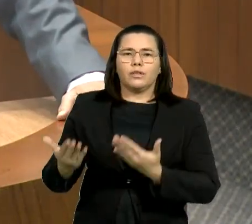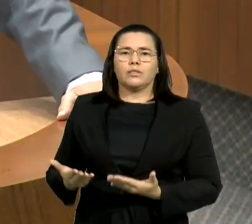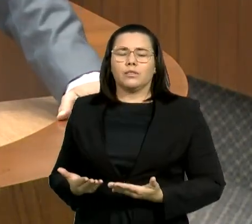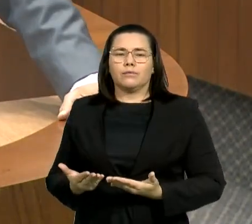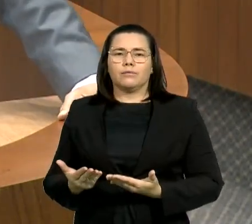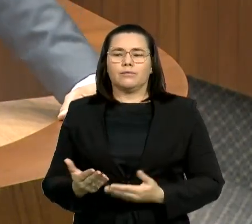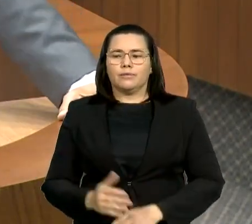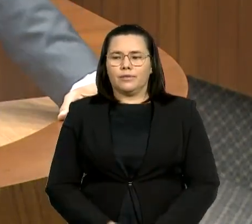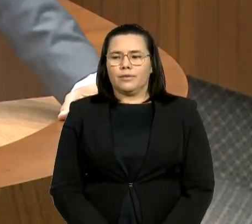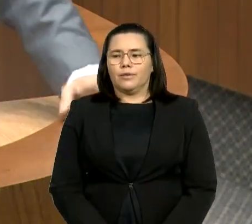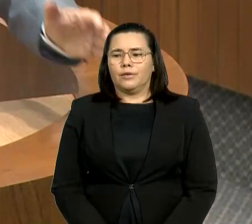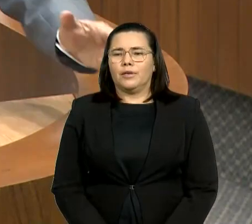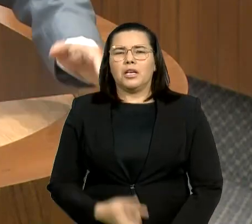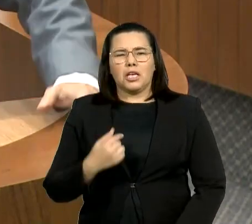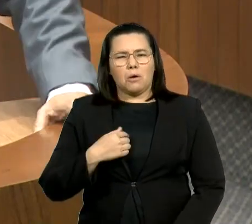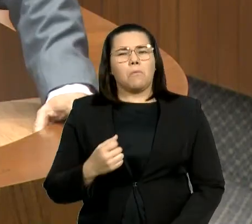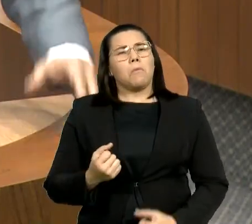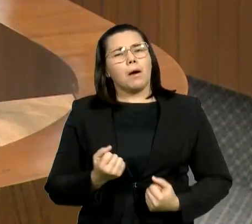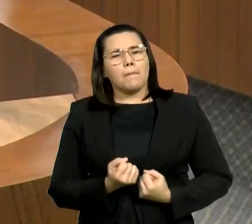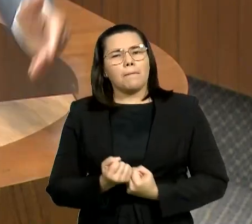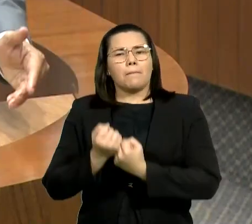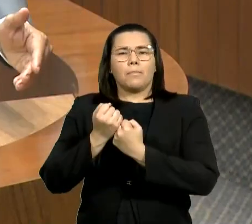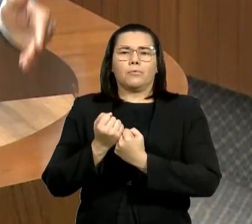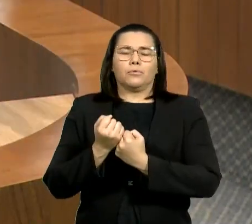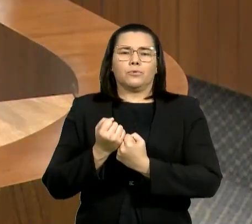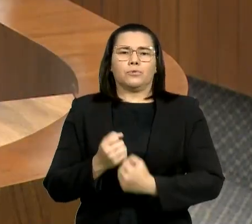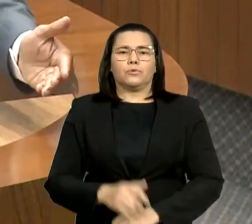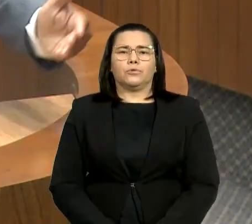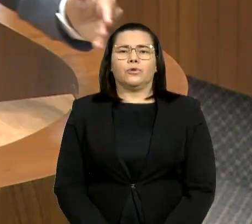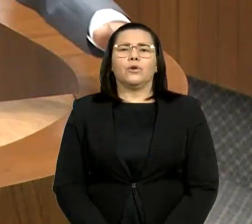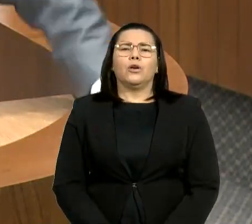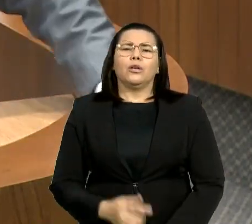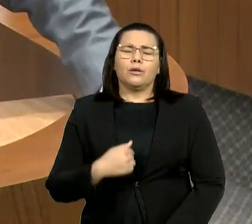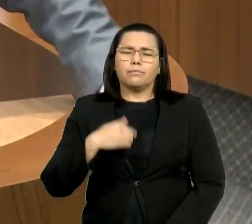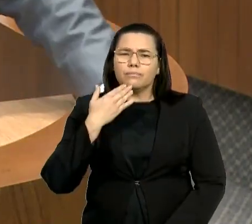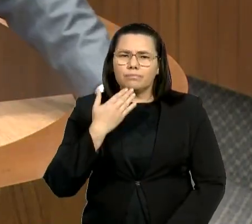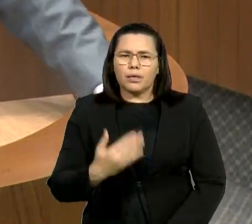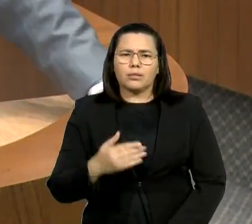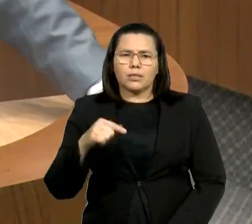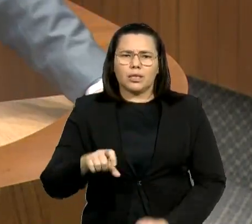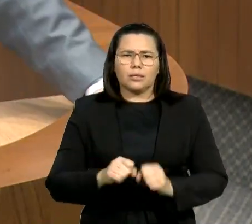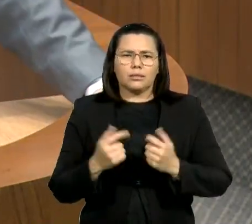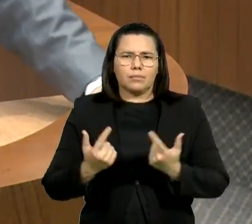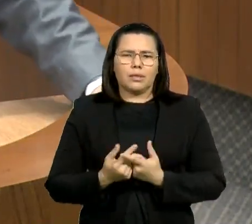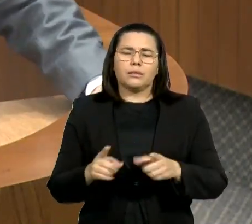para que seja revitalizada essa comissão especial e esta casa possa acompanhar...